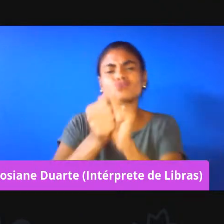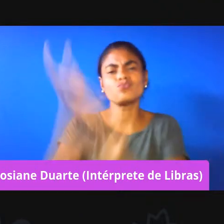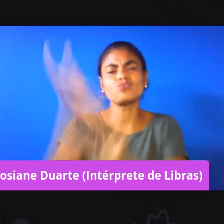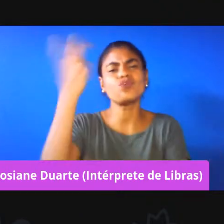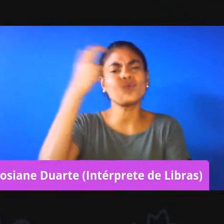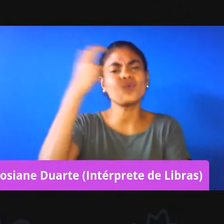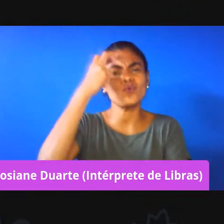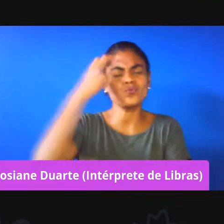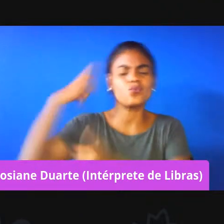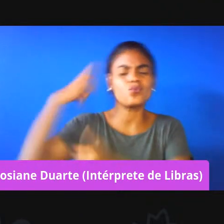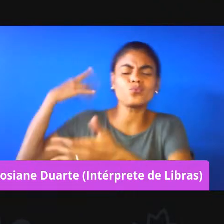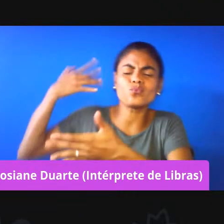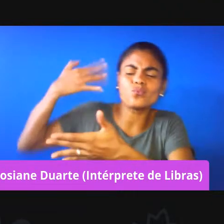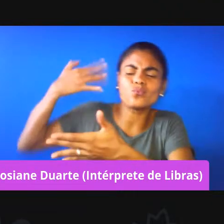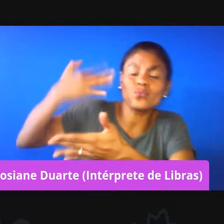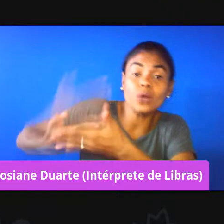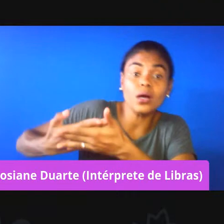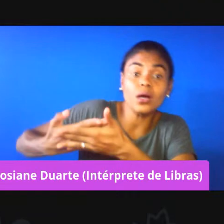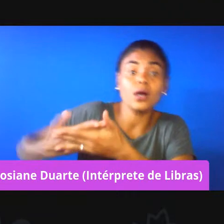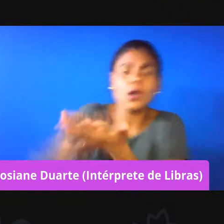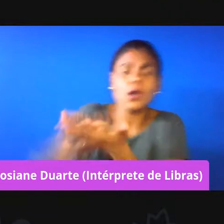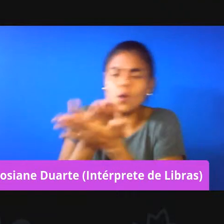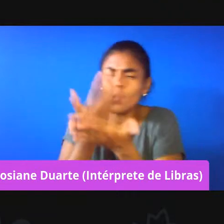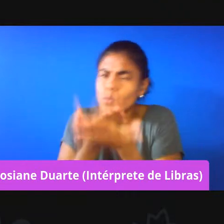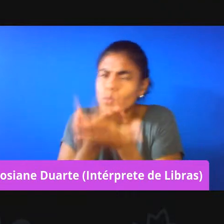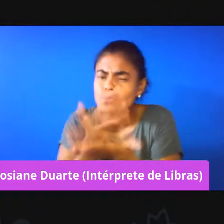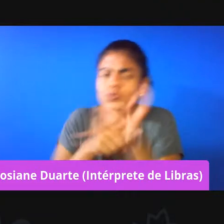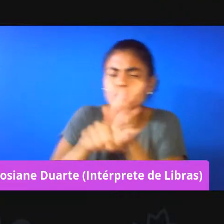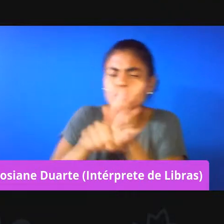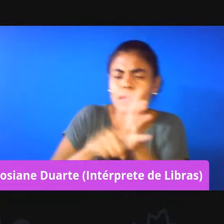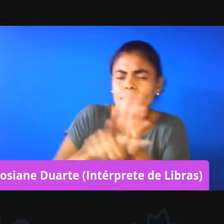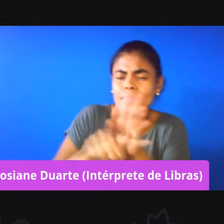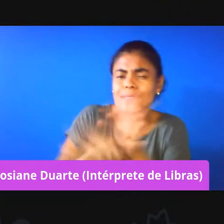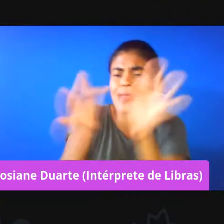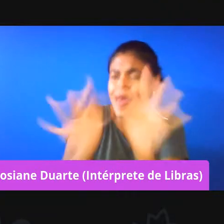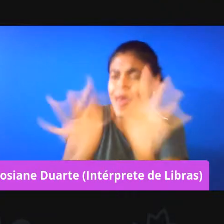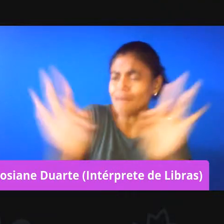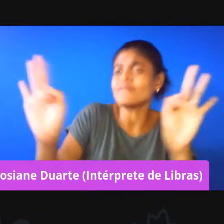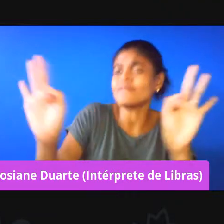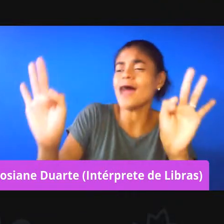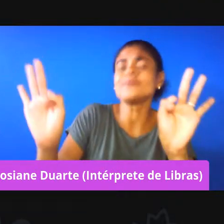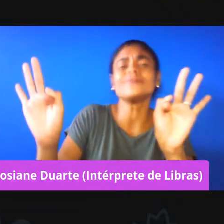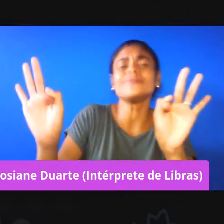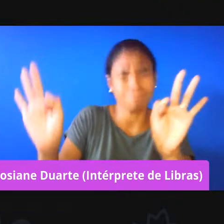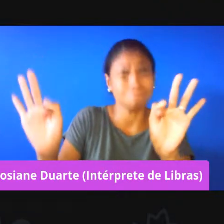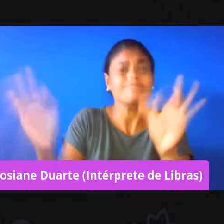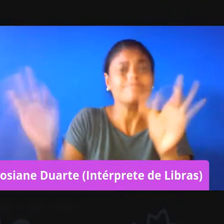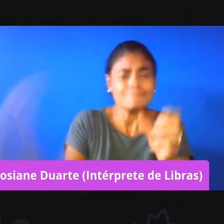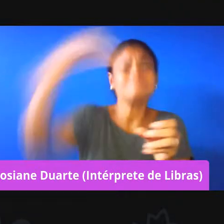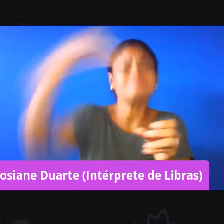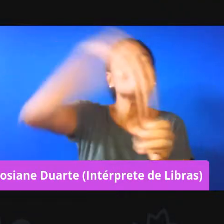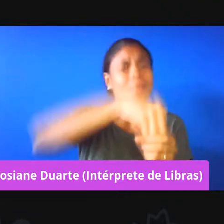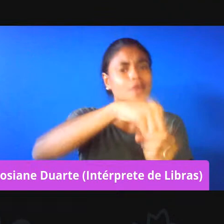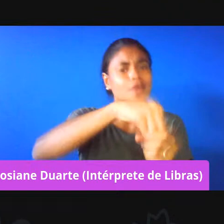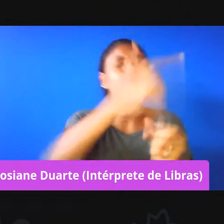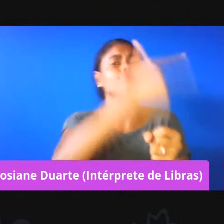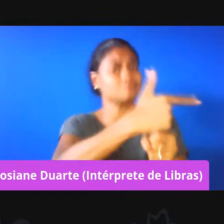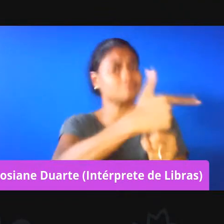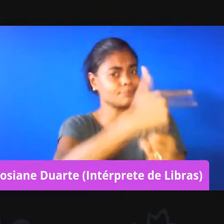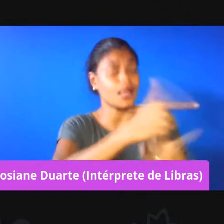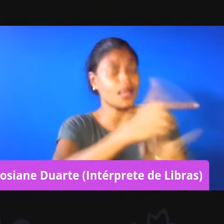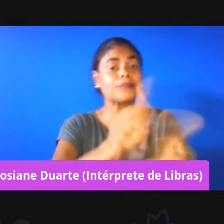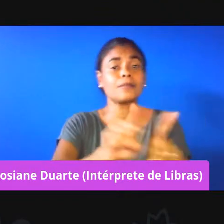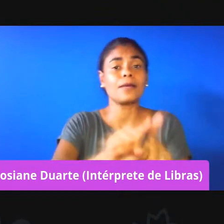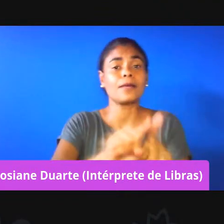O estudo da fraseologia está, assim, inserido na lexicologia, podendo também ser inserido nos campos da lexicografia e